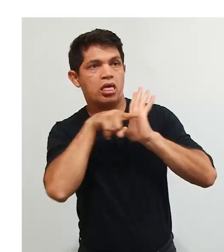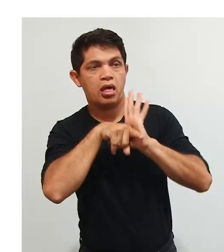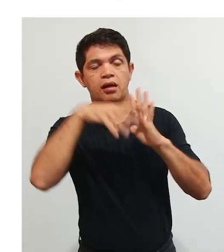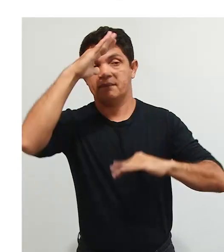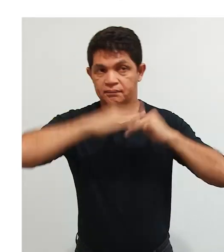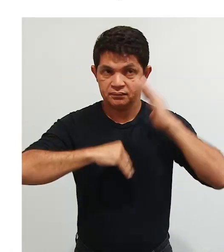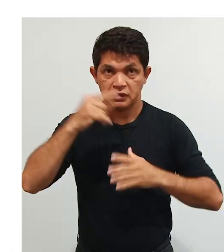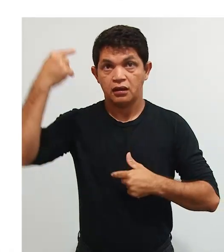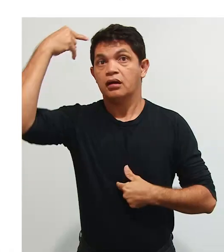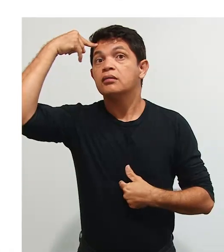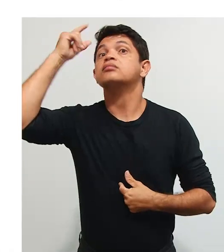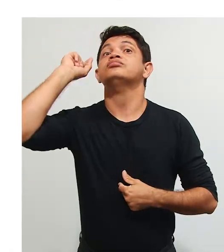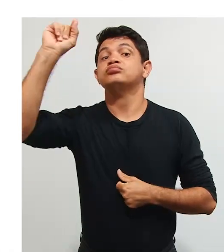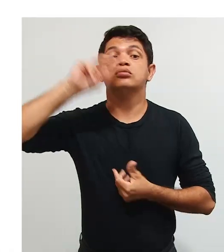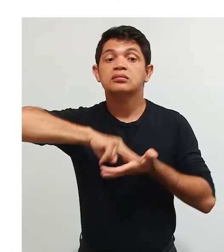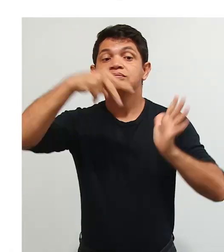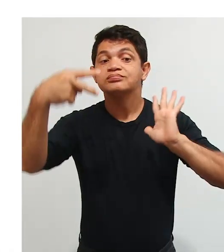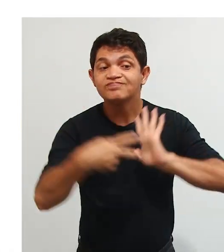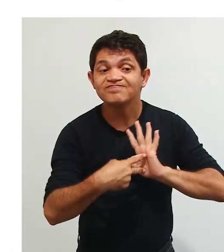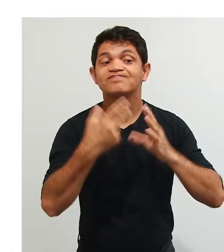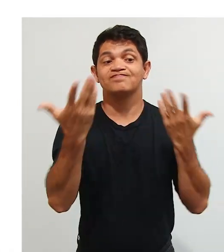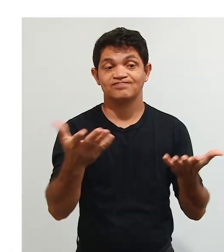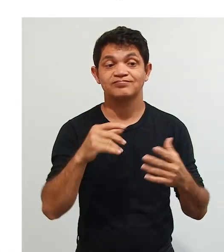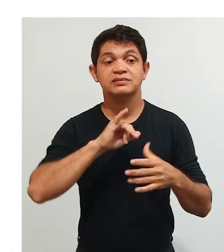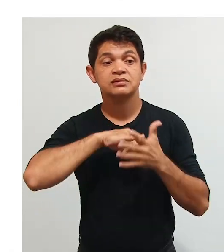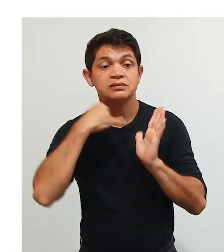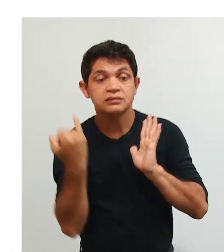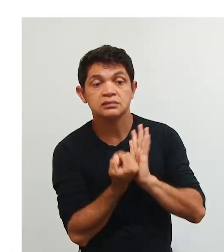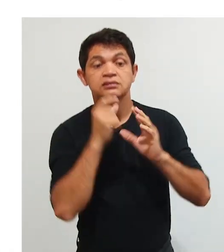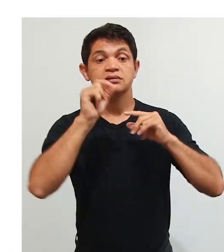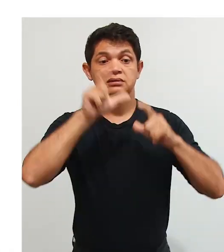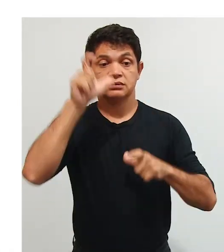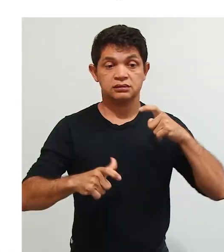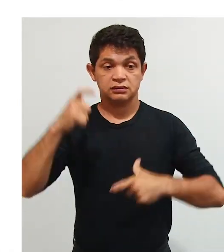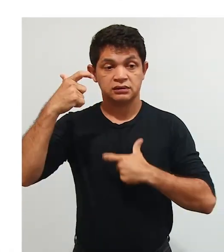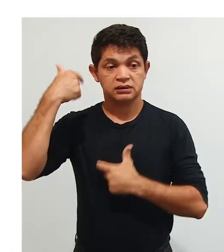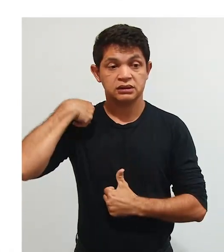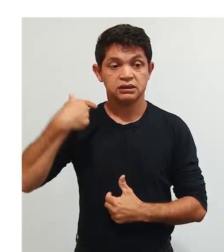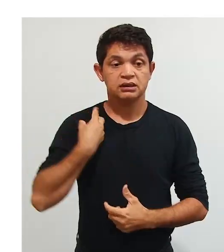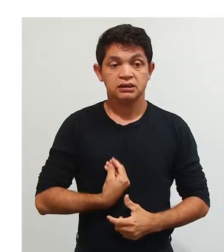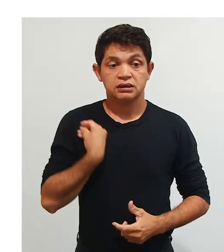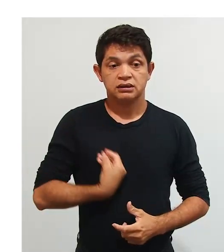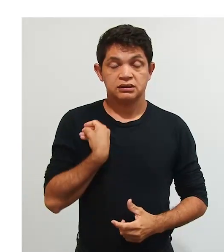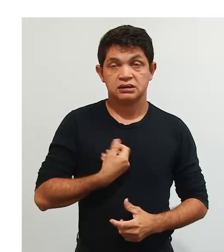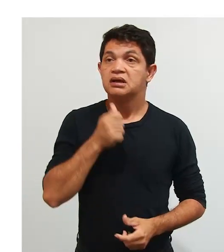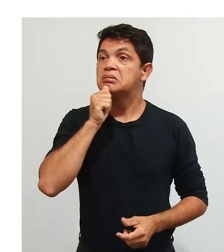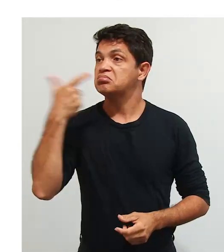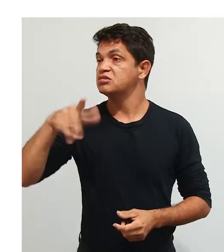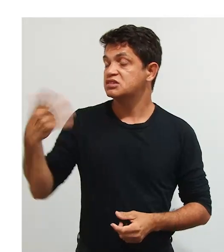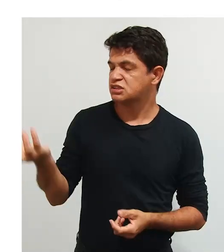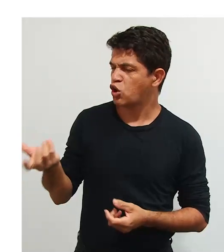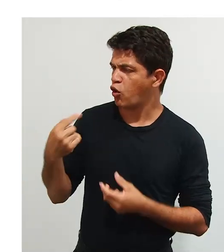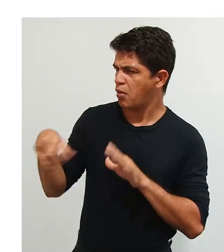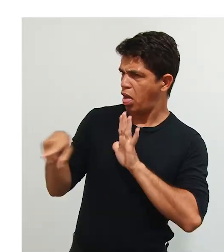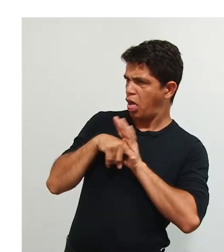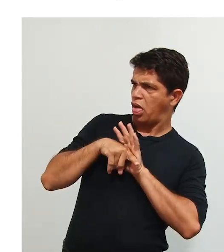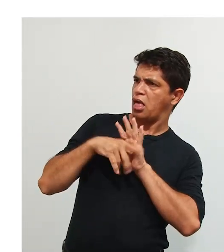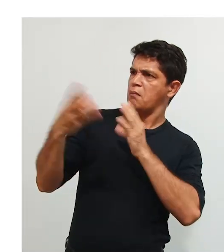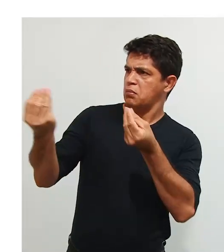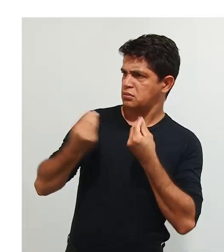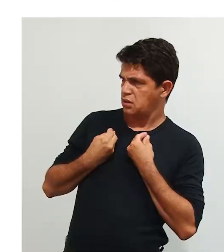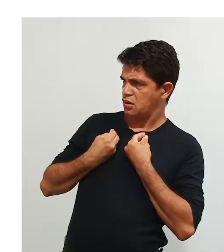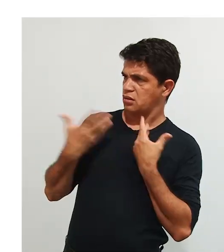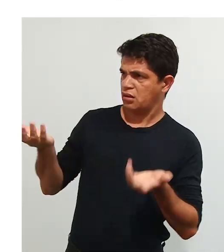assim? Que comportamentos eu teria se esse pensamento não existisse? Então, se